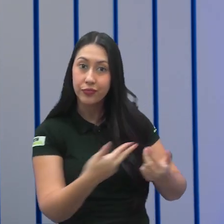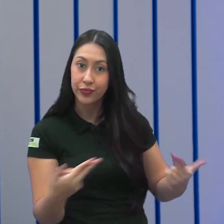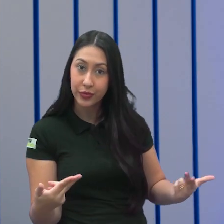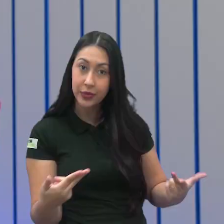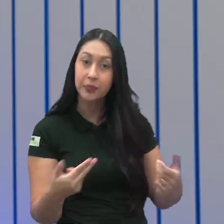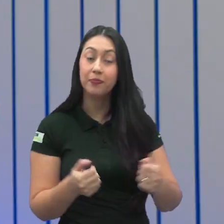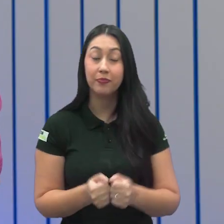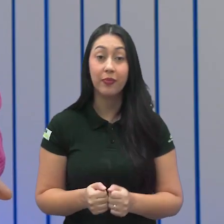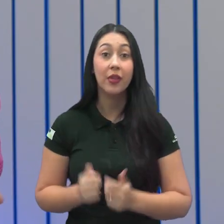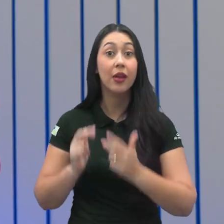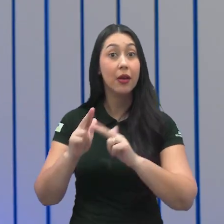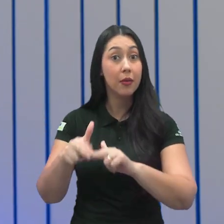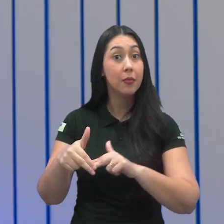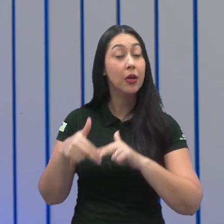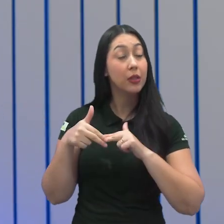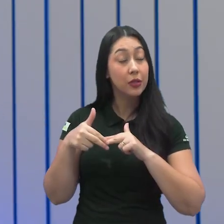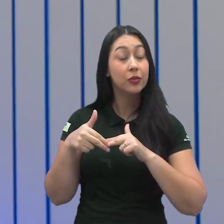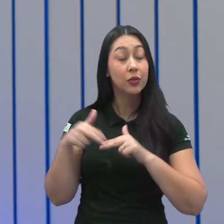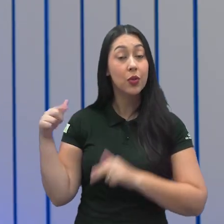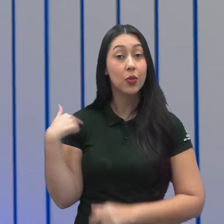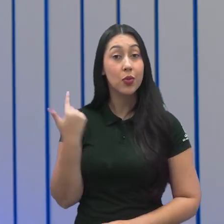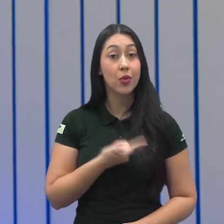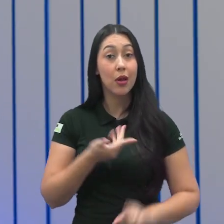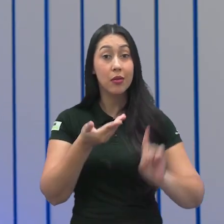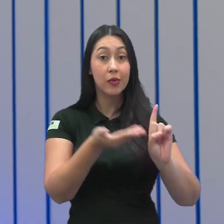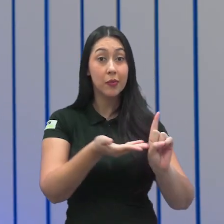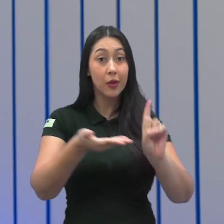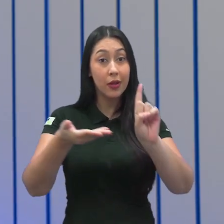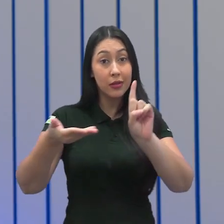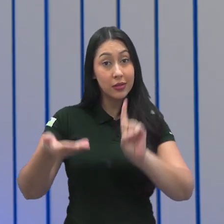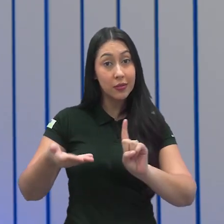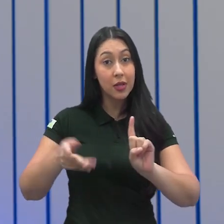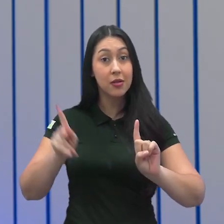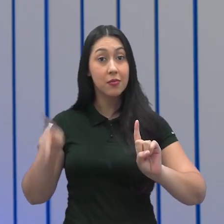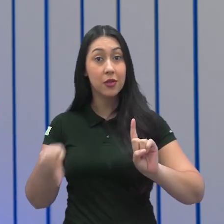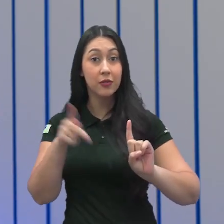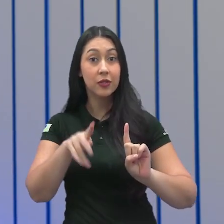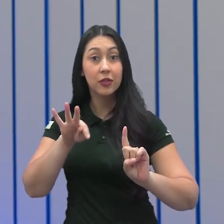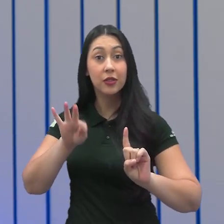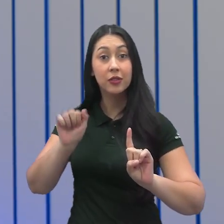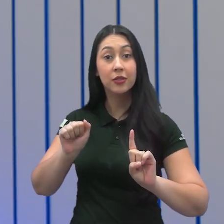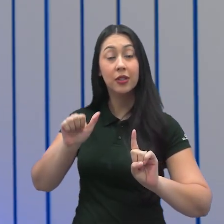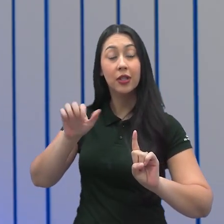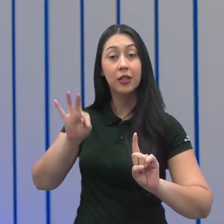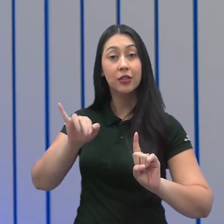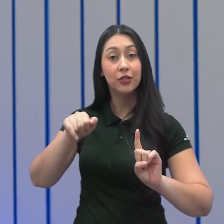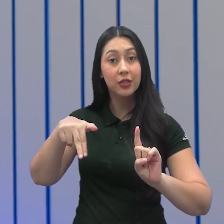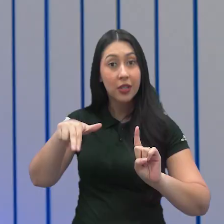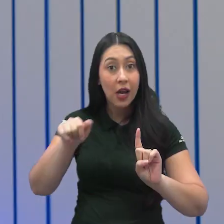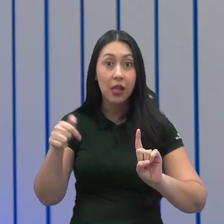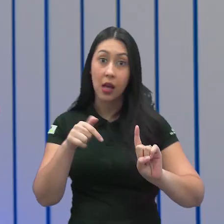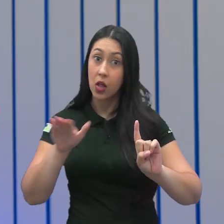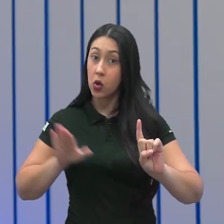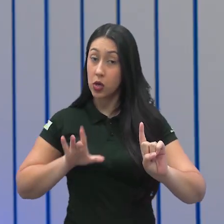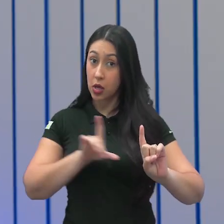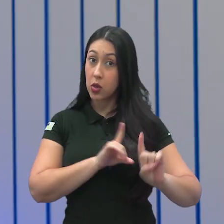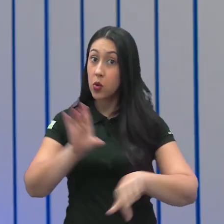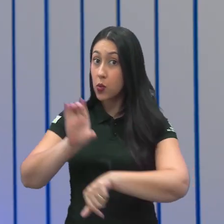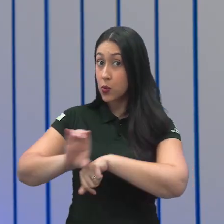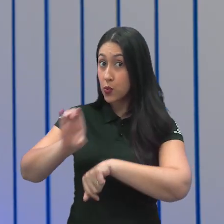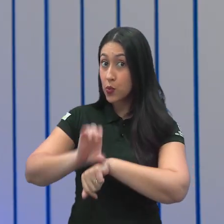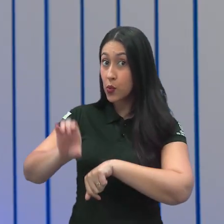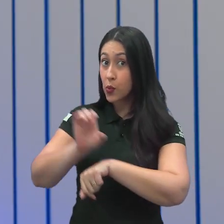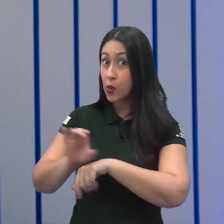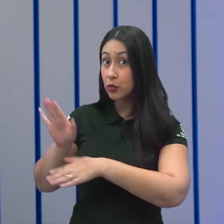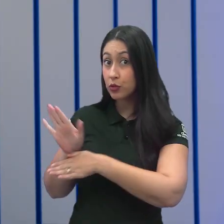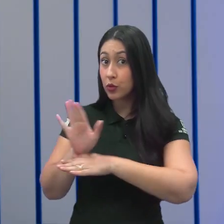casa. Para falar sobre este assunto, receberemos aqui no estúdio a professora Tatiana Bernardes, coordenadora do curso de Serviço Social